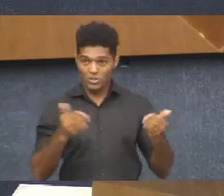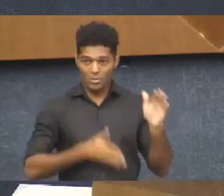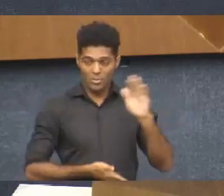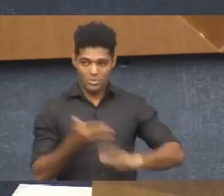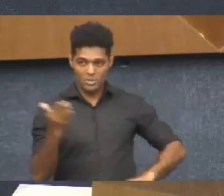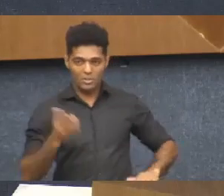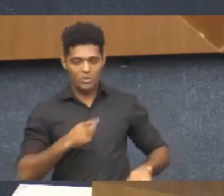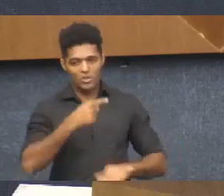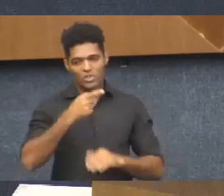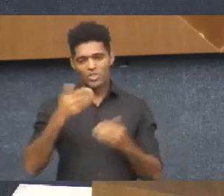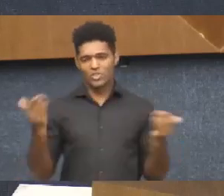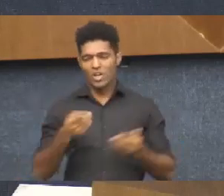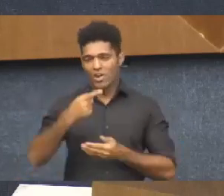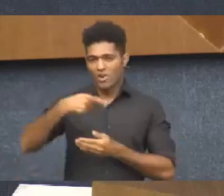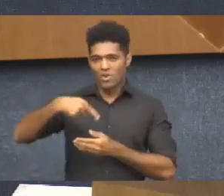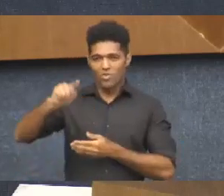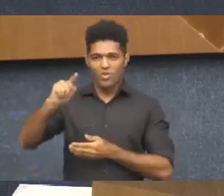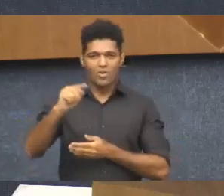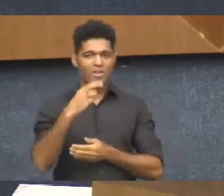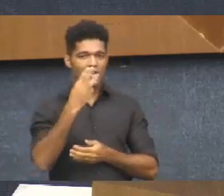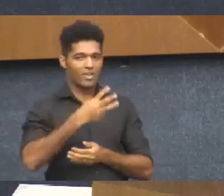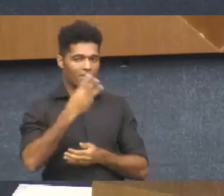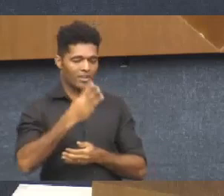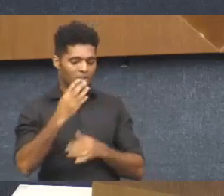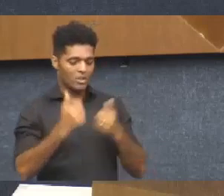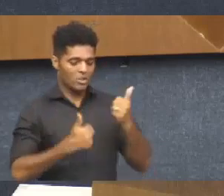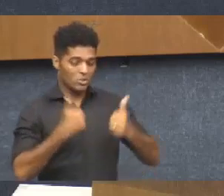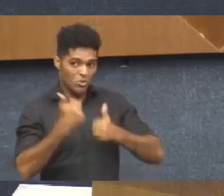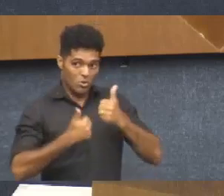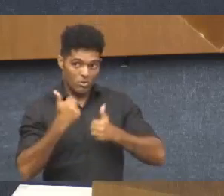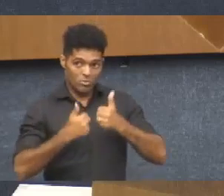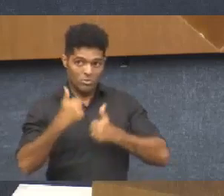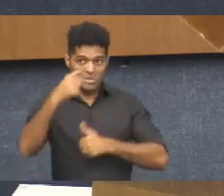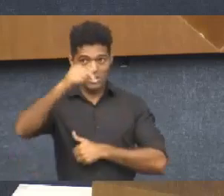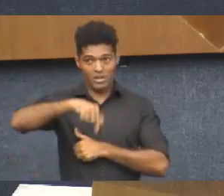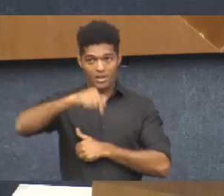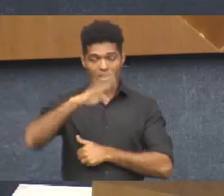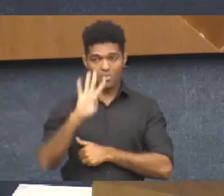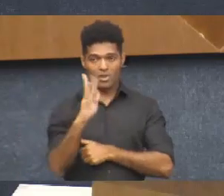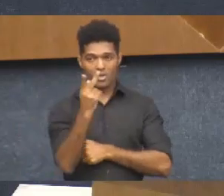3 jogos do meu time, aqui eu sou torcedor do Náutico, eu fui para 3 jogos do